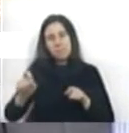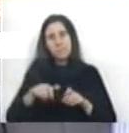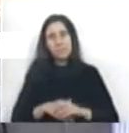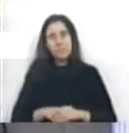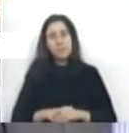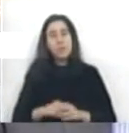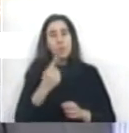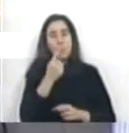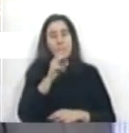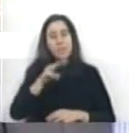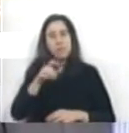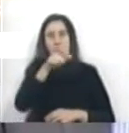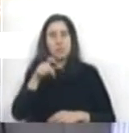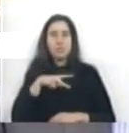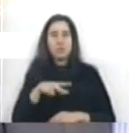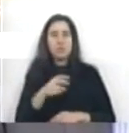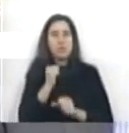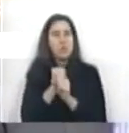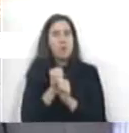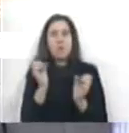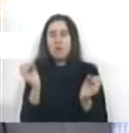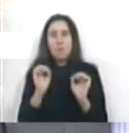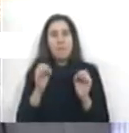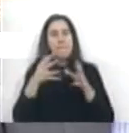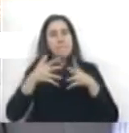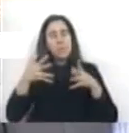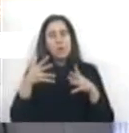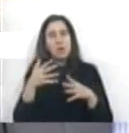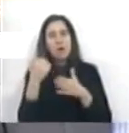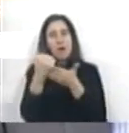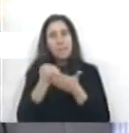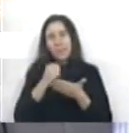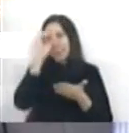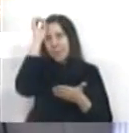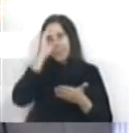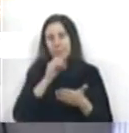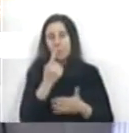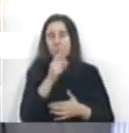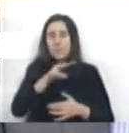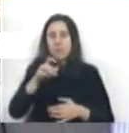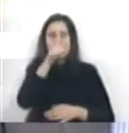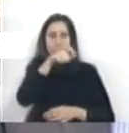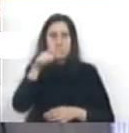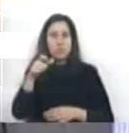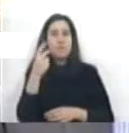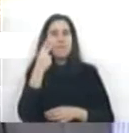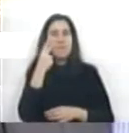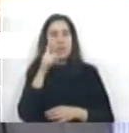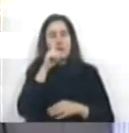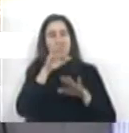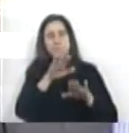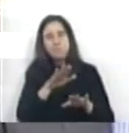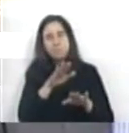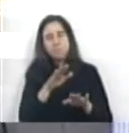1 milhão de portugueses sem emprego, na grande maioria sem qualquer apoio, 1 milhão de pessoas com as vidas